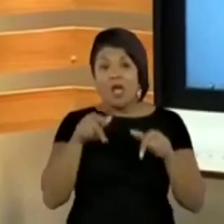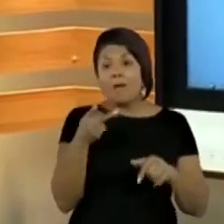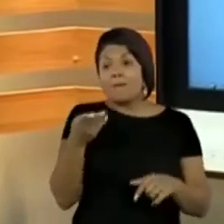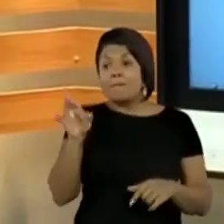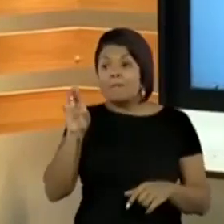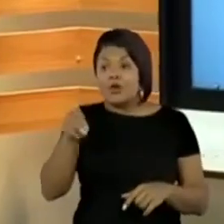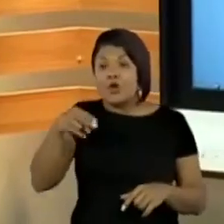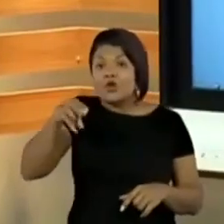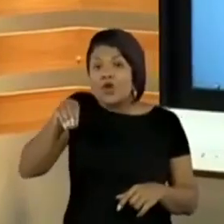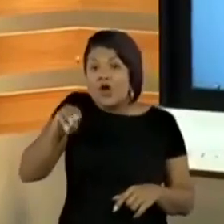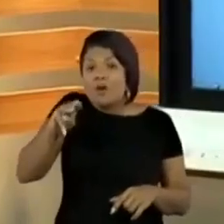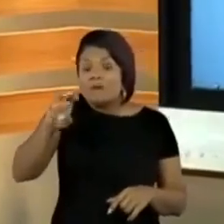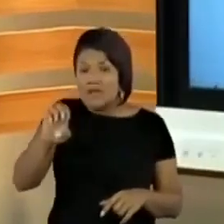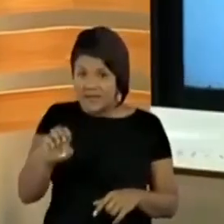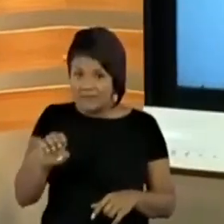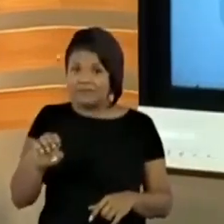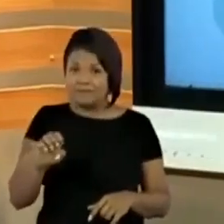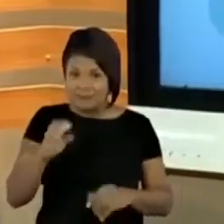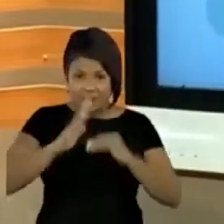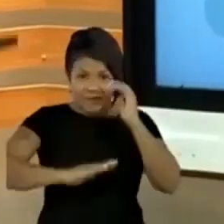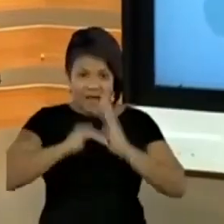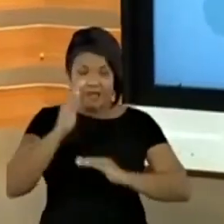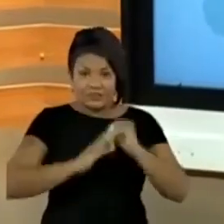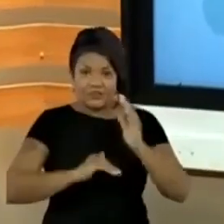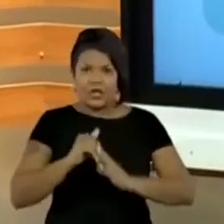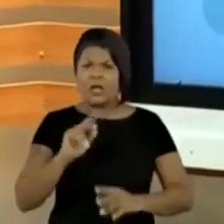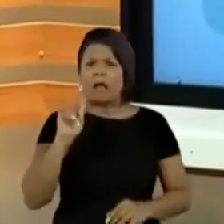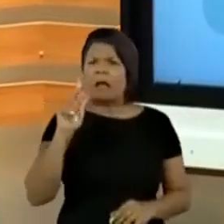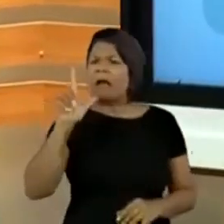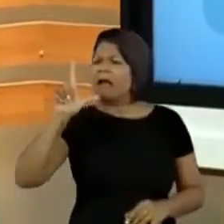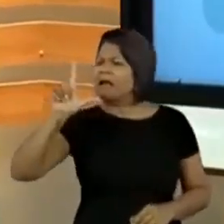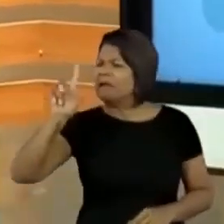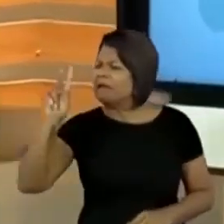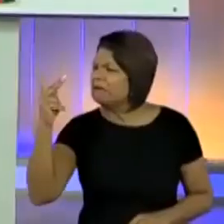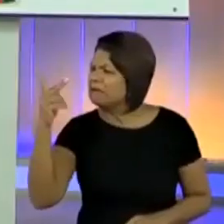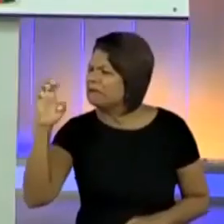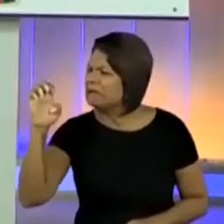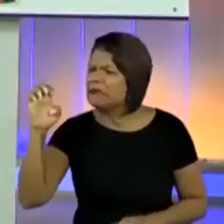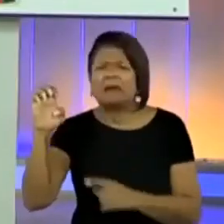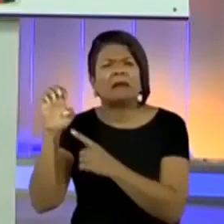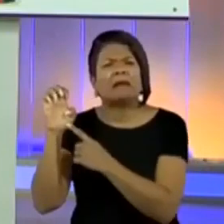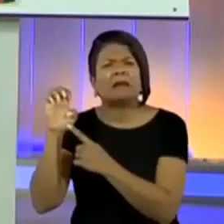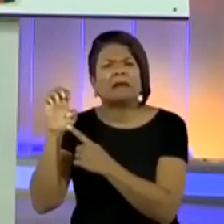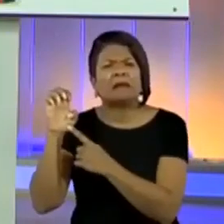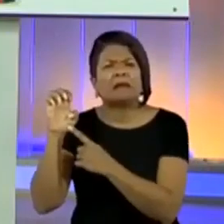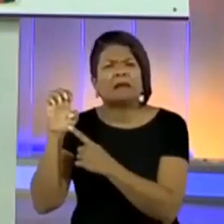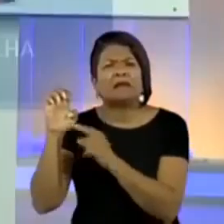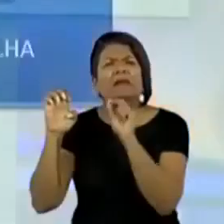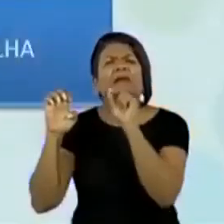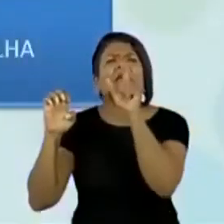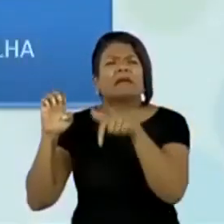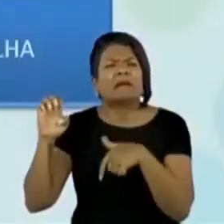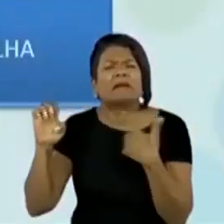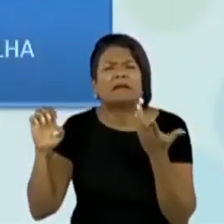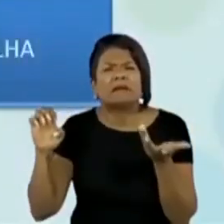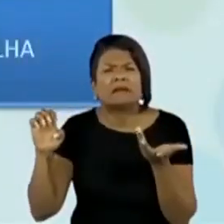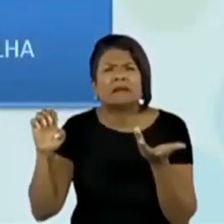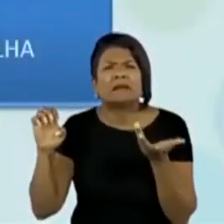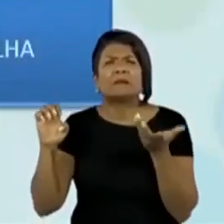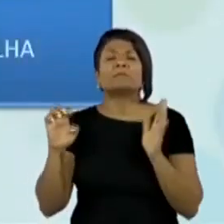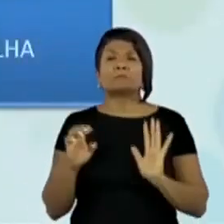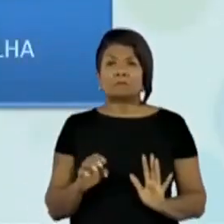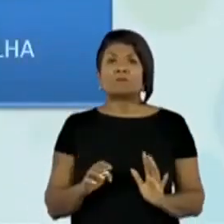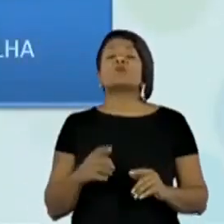usar os pronomes aqui na prática. Quem que é o lhe da situação? Quem é esse lhe? Olha lá. O